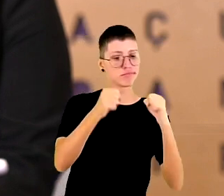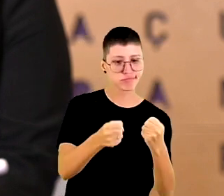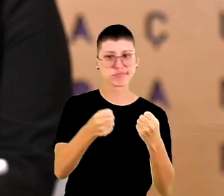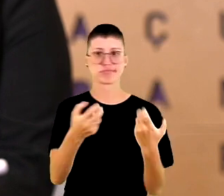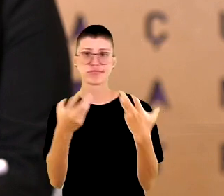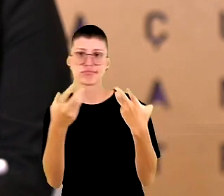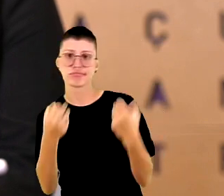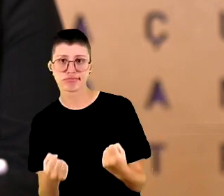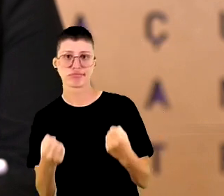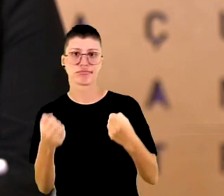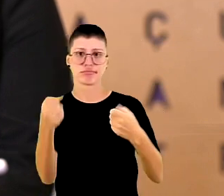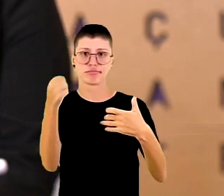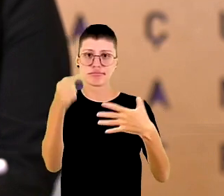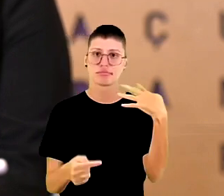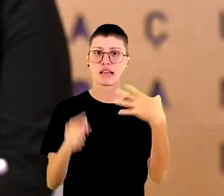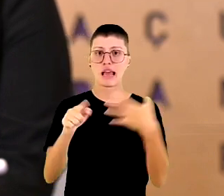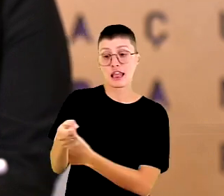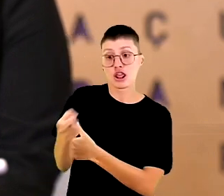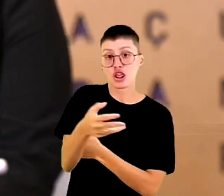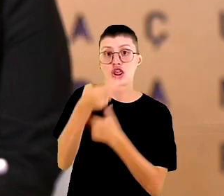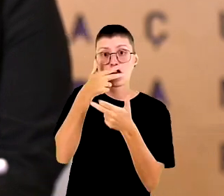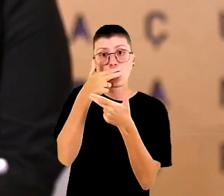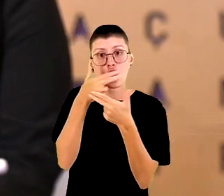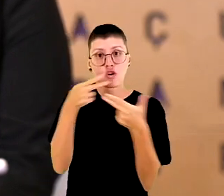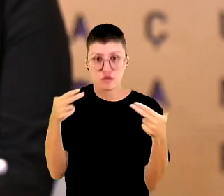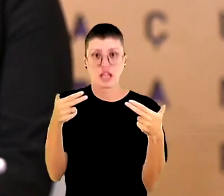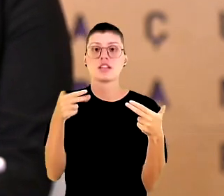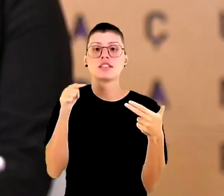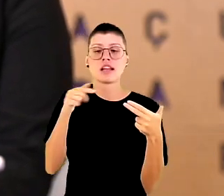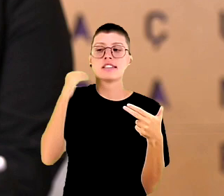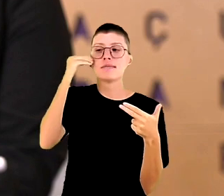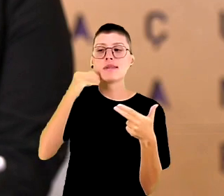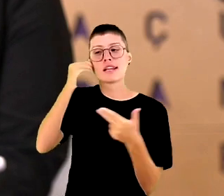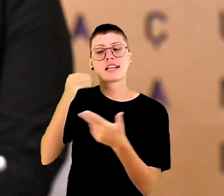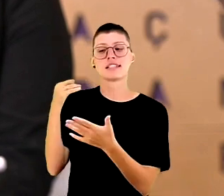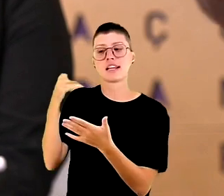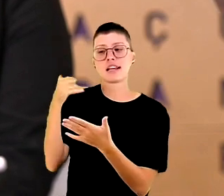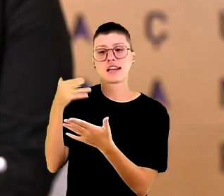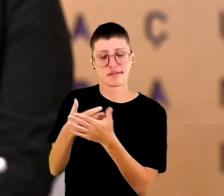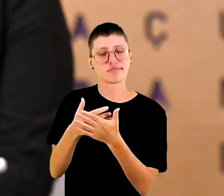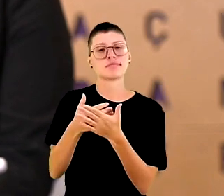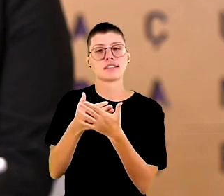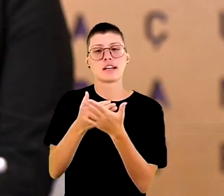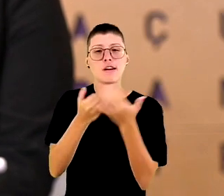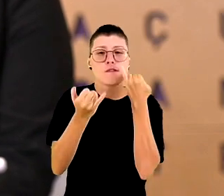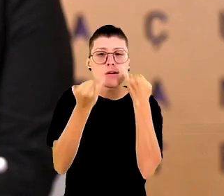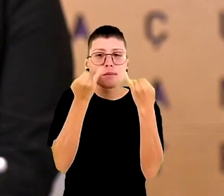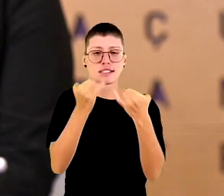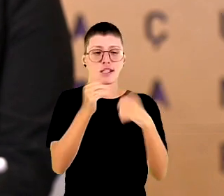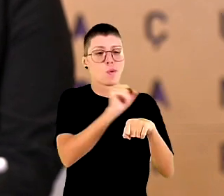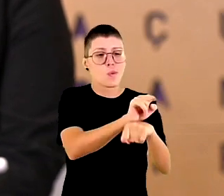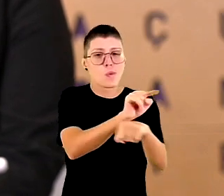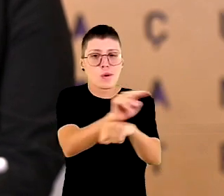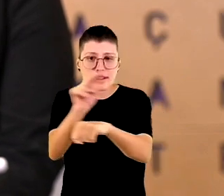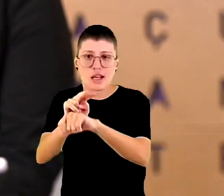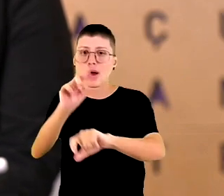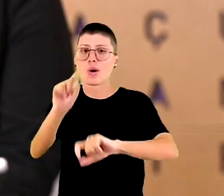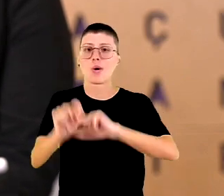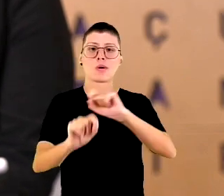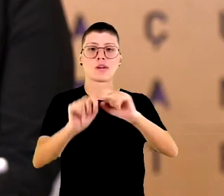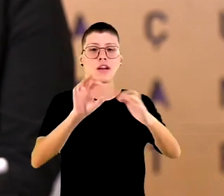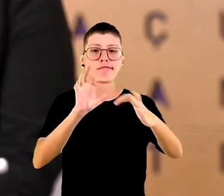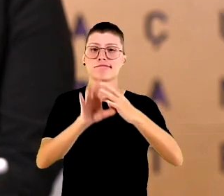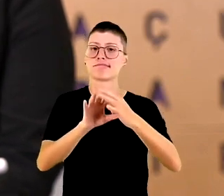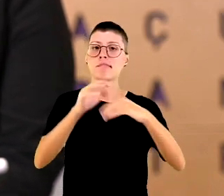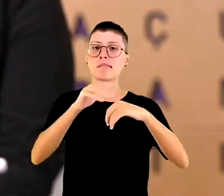algo muito novo, né, toda essa jornada de dados, de cuidado direto com as pessoas, que hoje em dia é muito baseado, muito focado